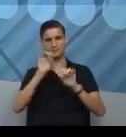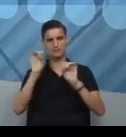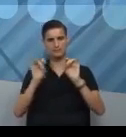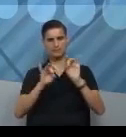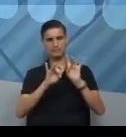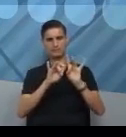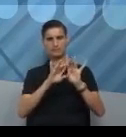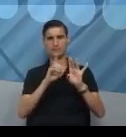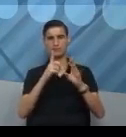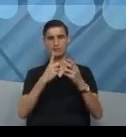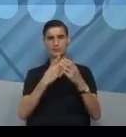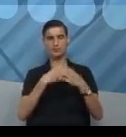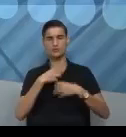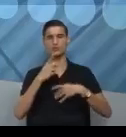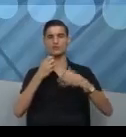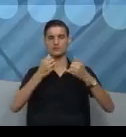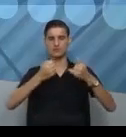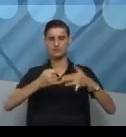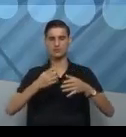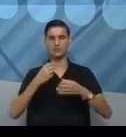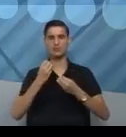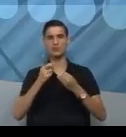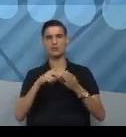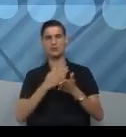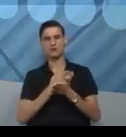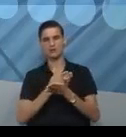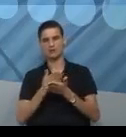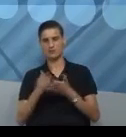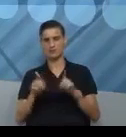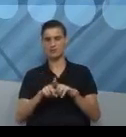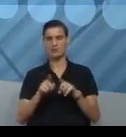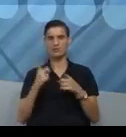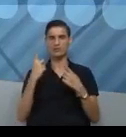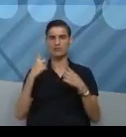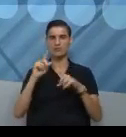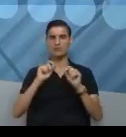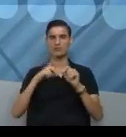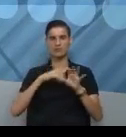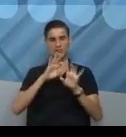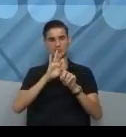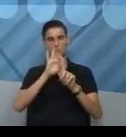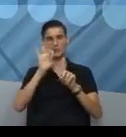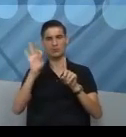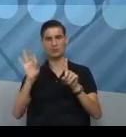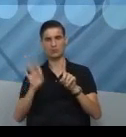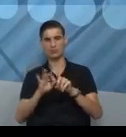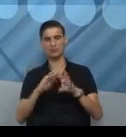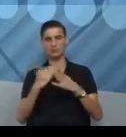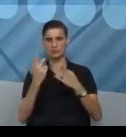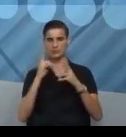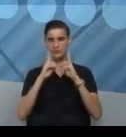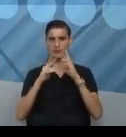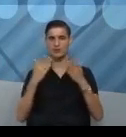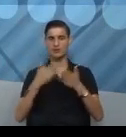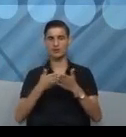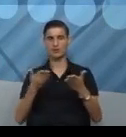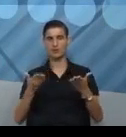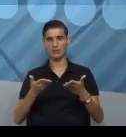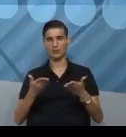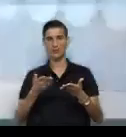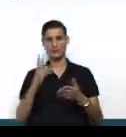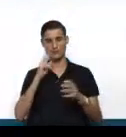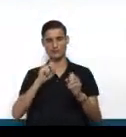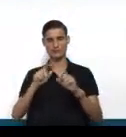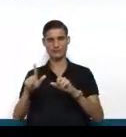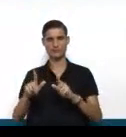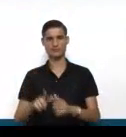numa página só e explicando o que são condições iniciais e o que são condições de contorno com tudo que nós vimos até o momento da aula.